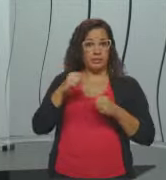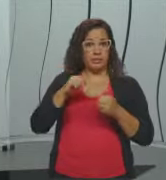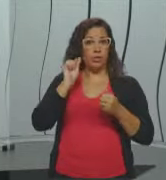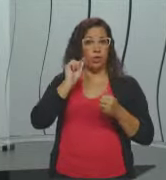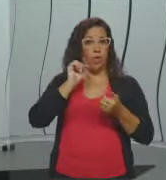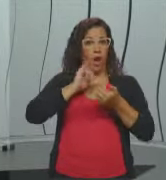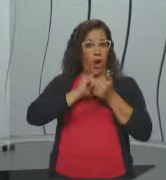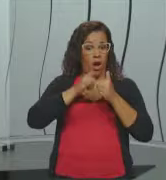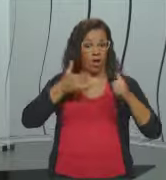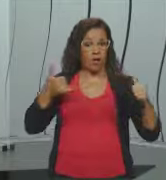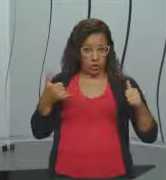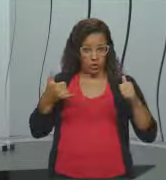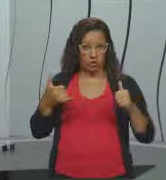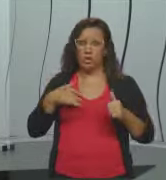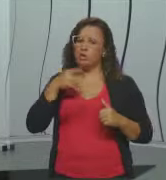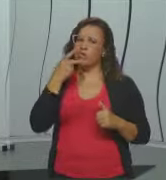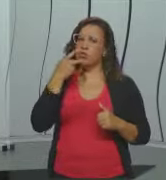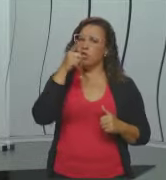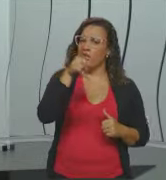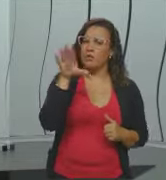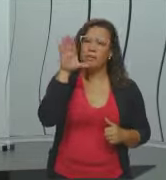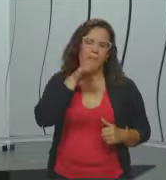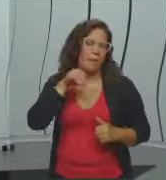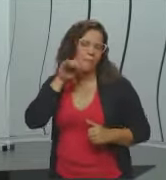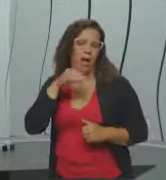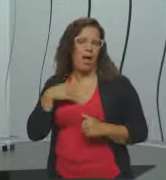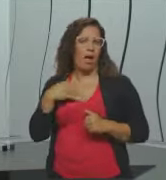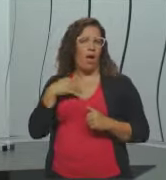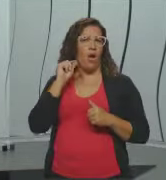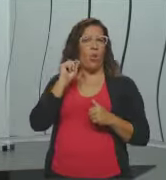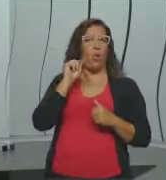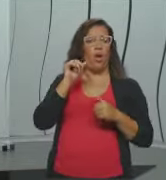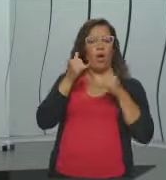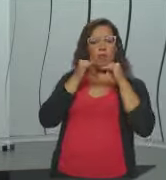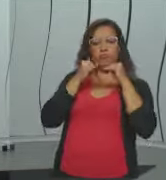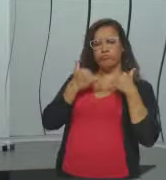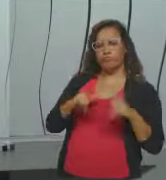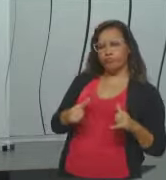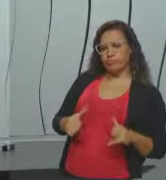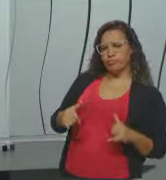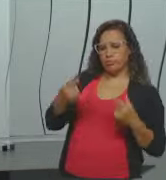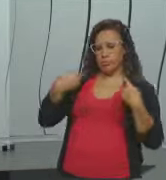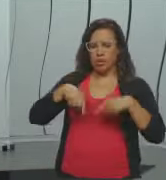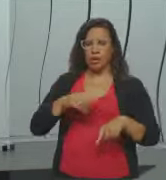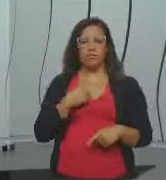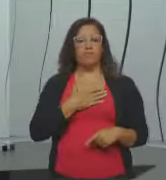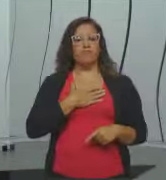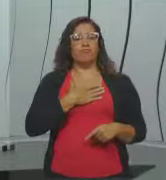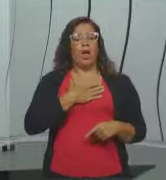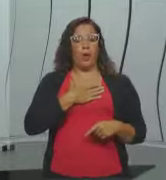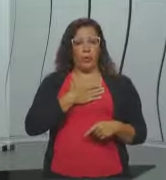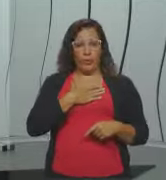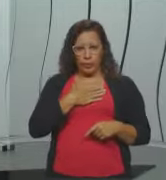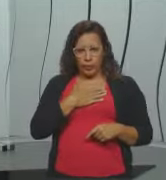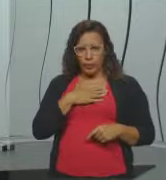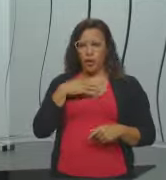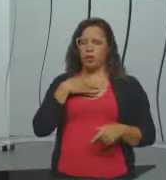gastando energia falando com você, eu gasto energia pensando, eu gasto energia respirando, eu gasto